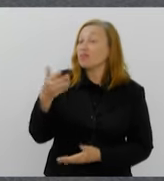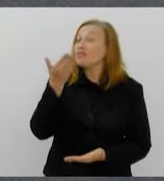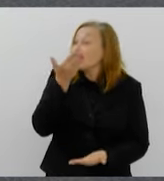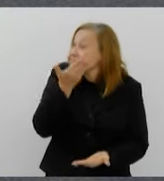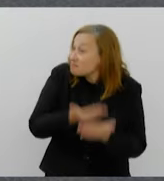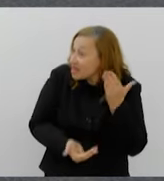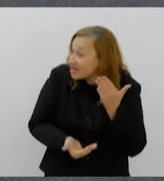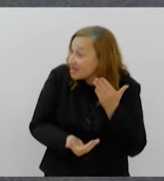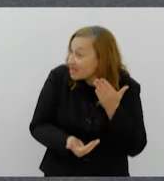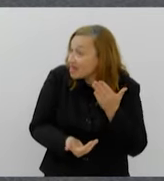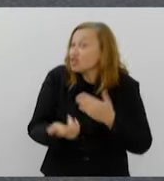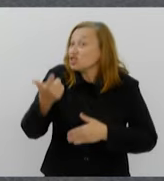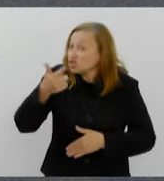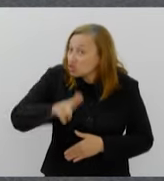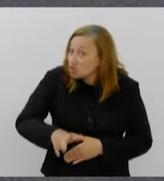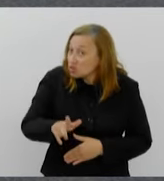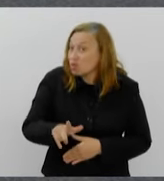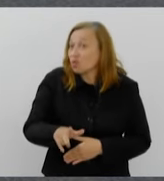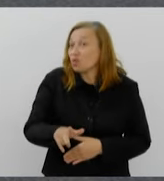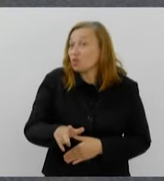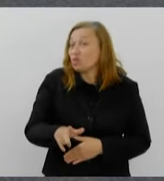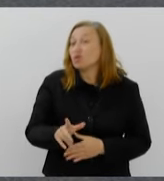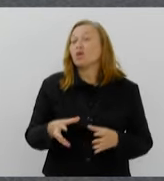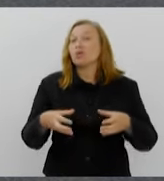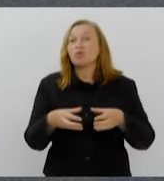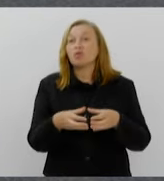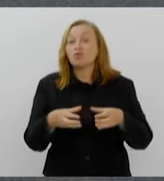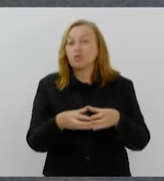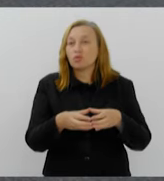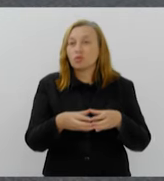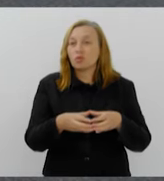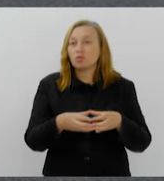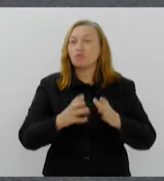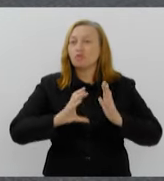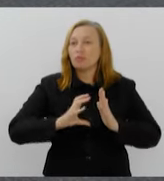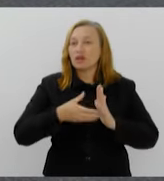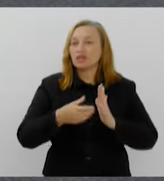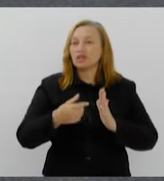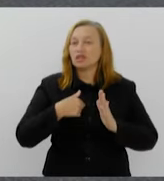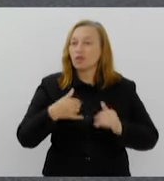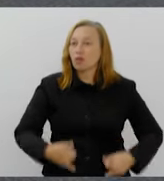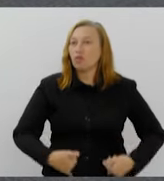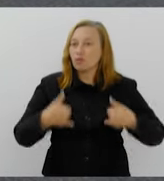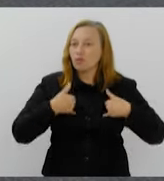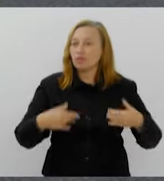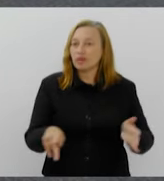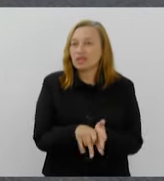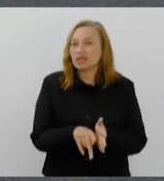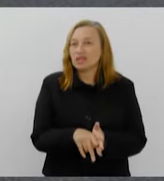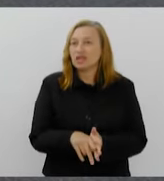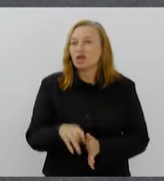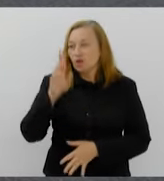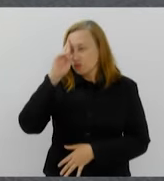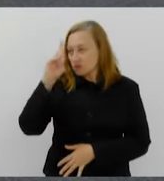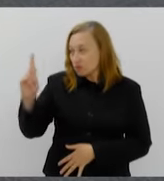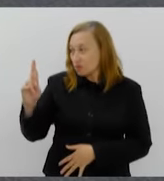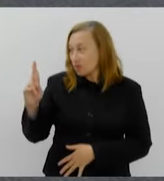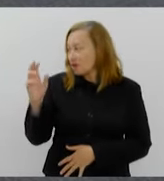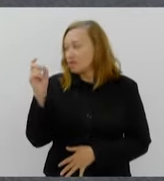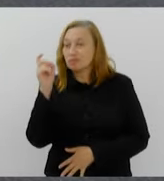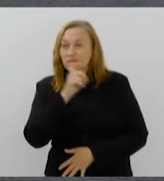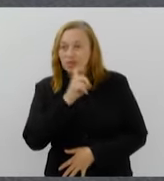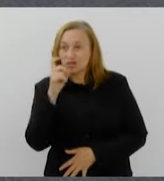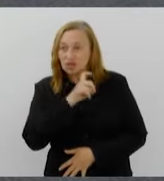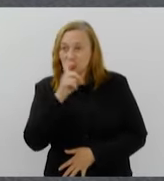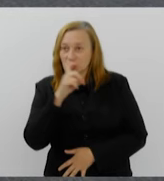perder mais uma vez pro grupo político que eu tenho muito orgulho de fazer parte vossa excelência é mentiroso com